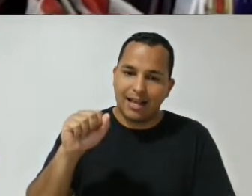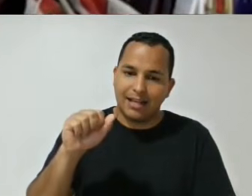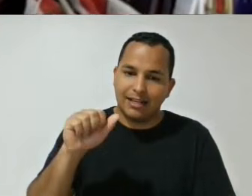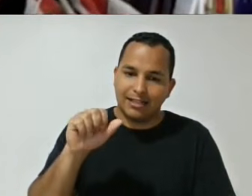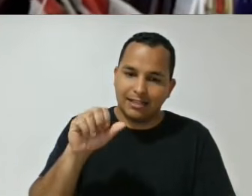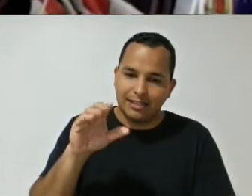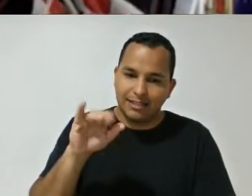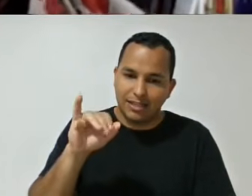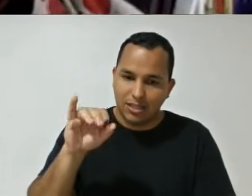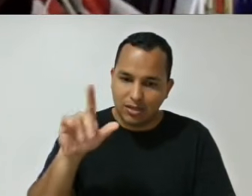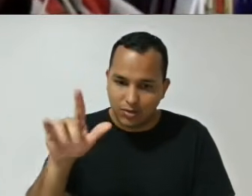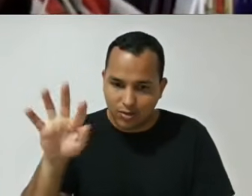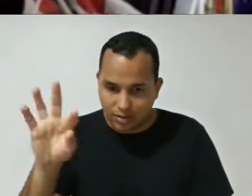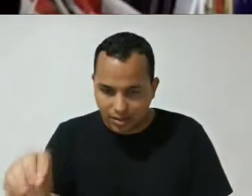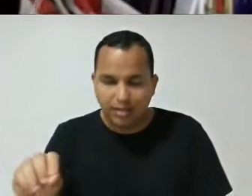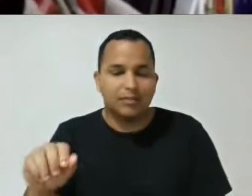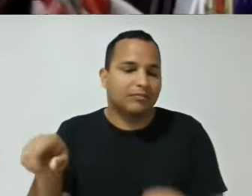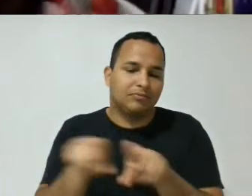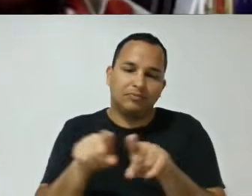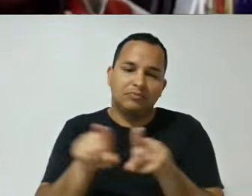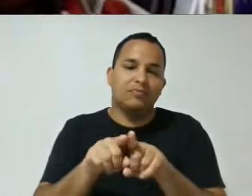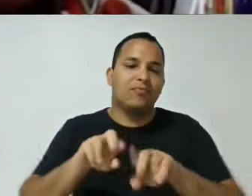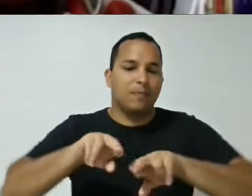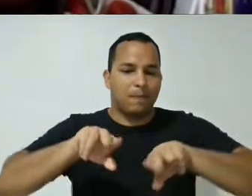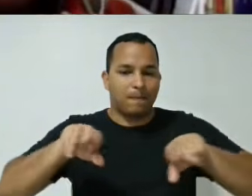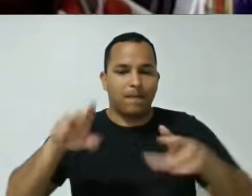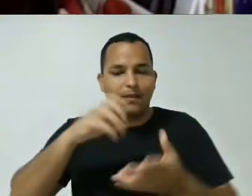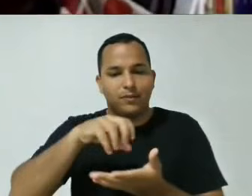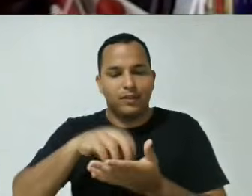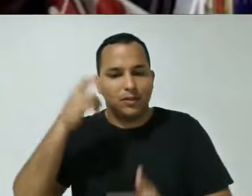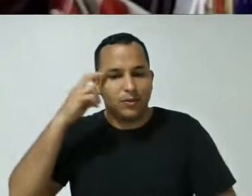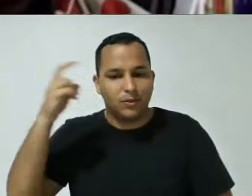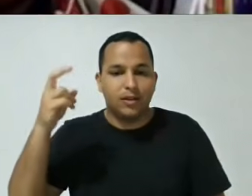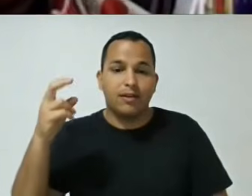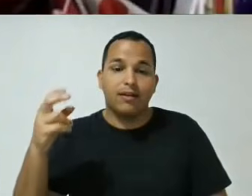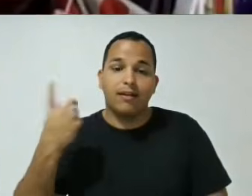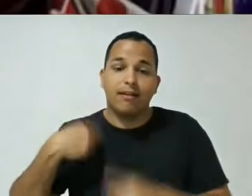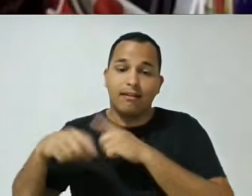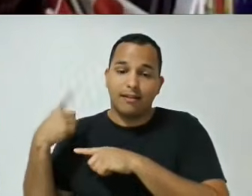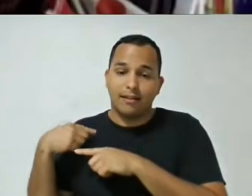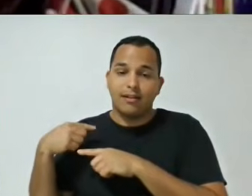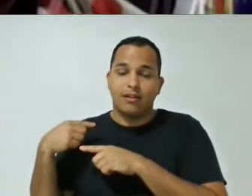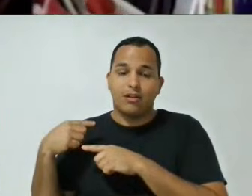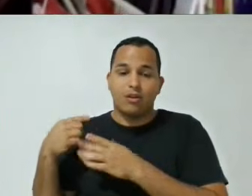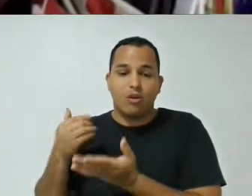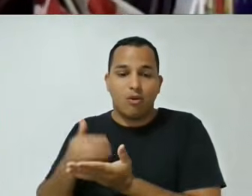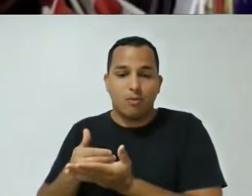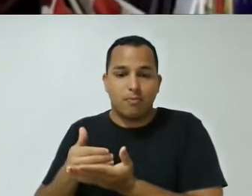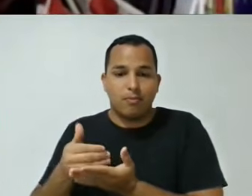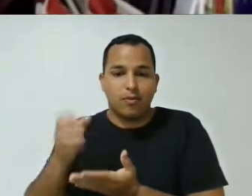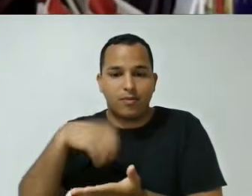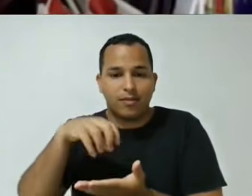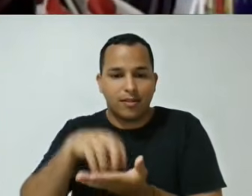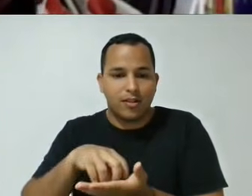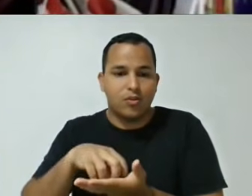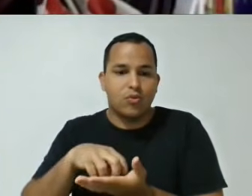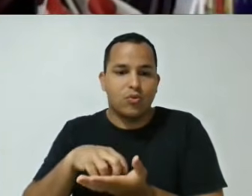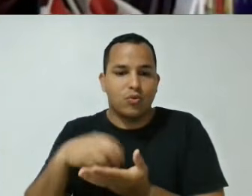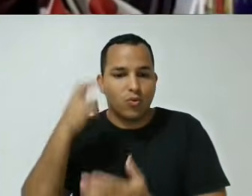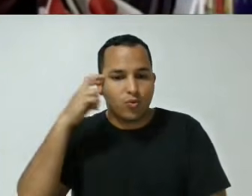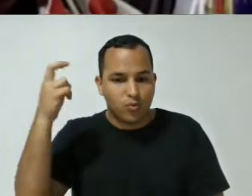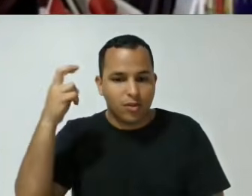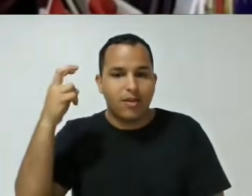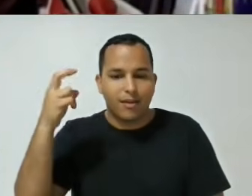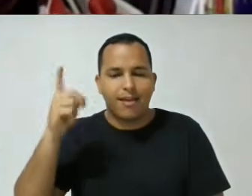São Bernardo, do Centro Cultural, mas anterior também à implementação, à reivindicação do Centro Cultural. E é legal você lembrar